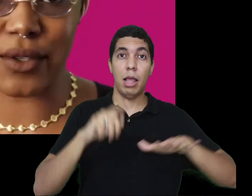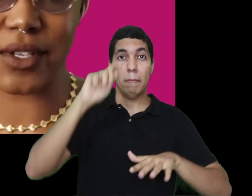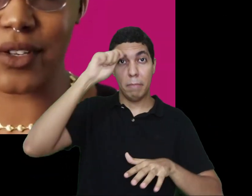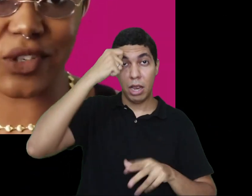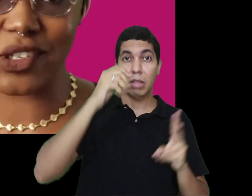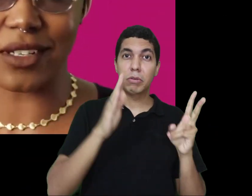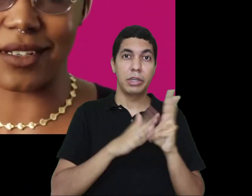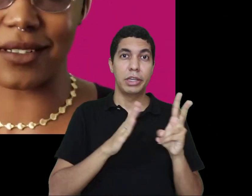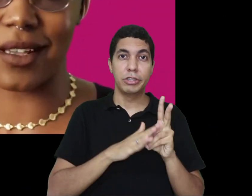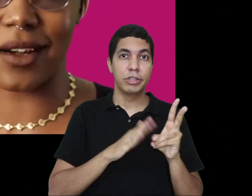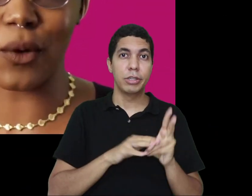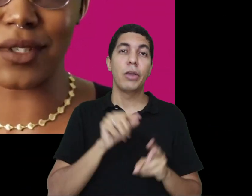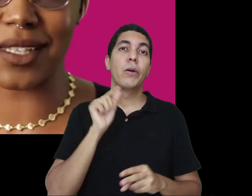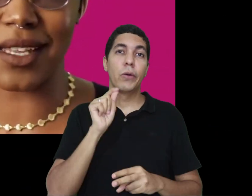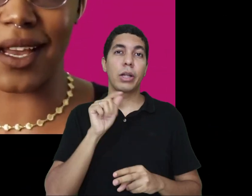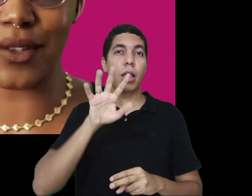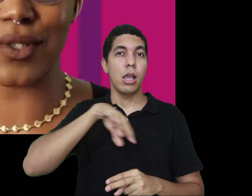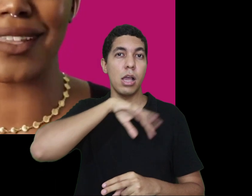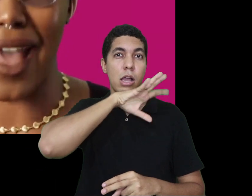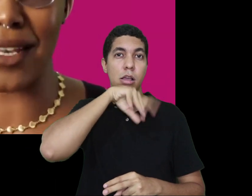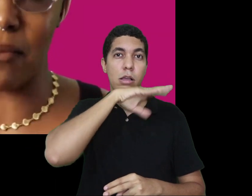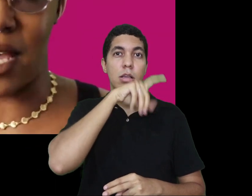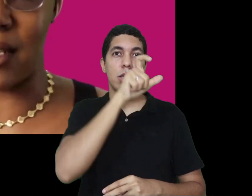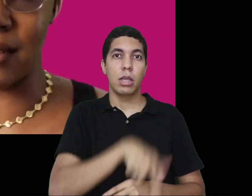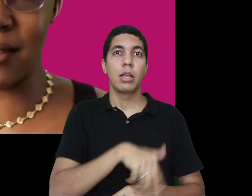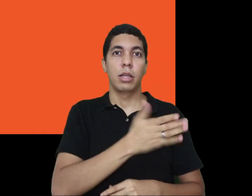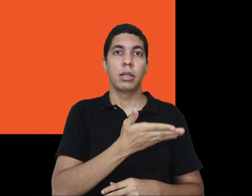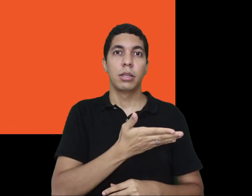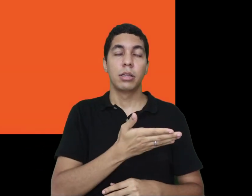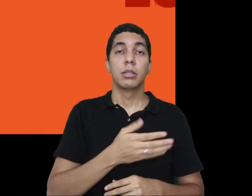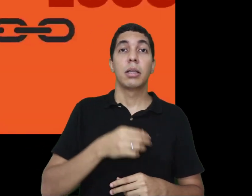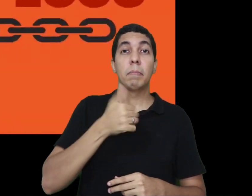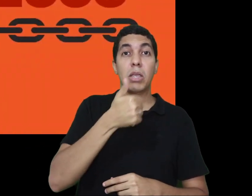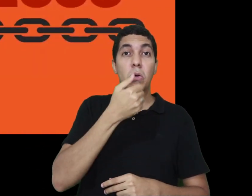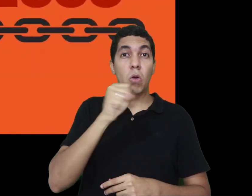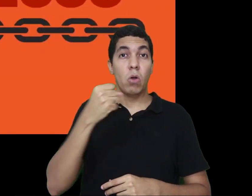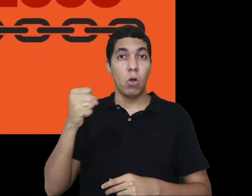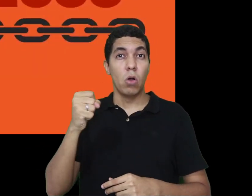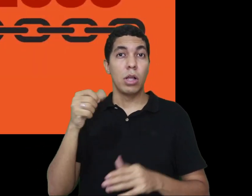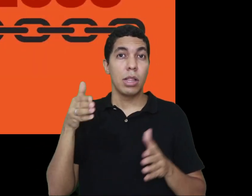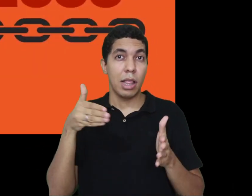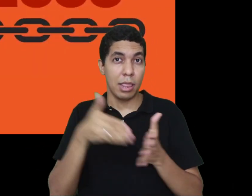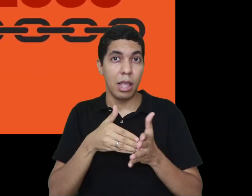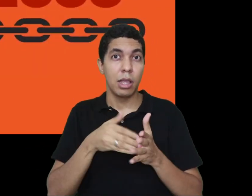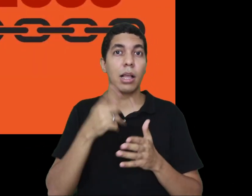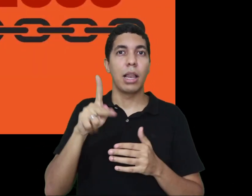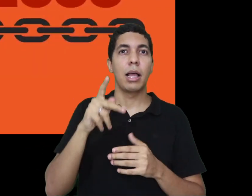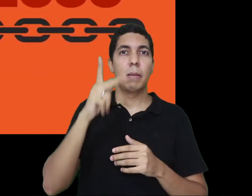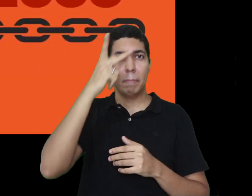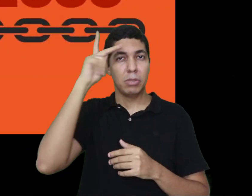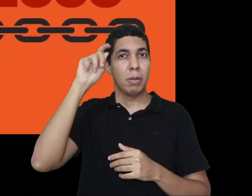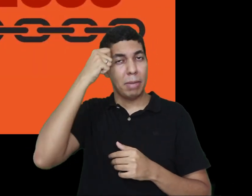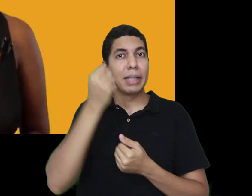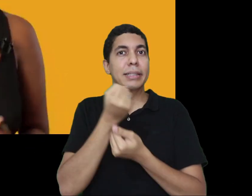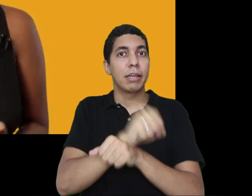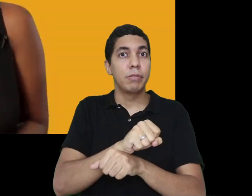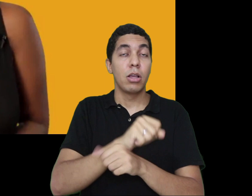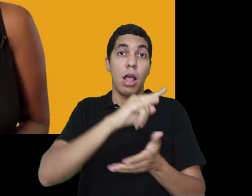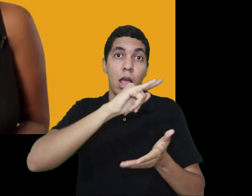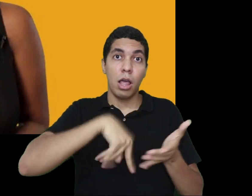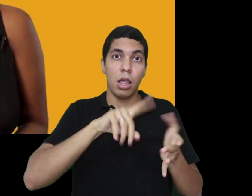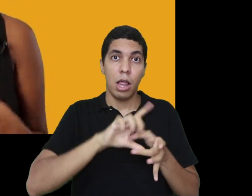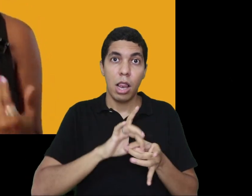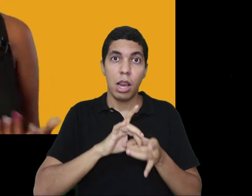os negros e indígenas eram considerados animais. Até 1888, os negros eram escravizados, e